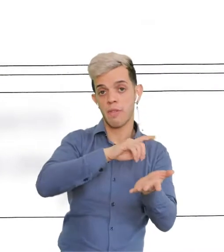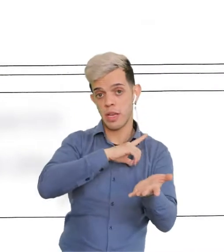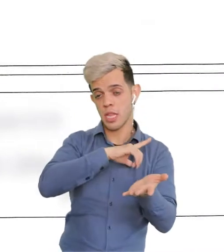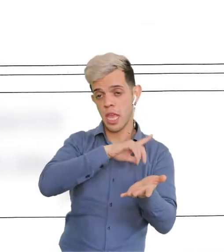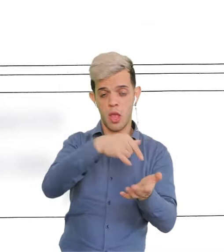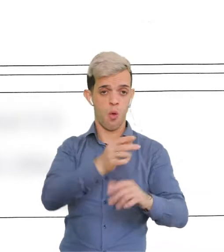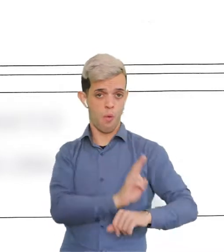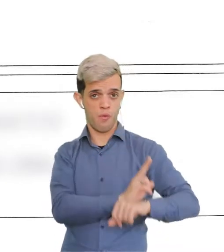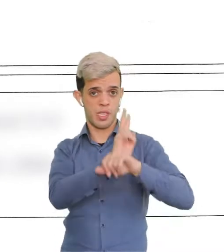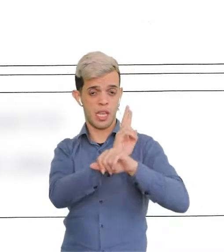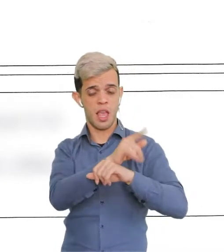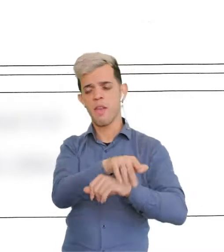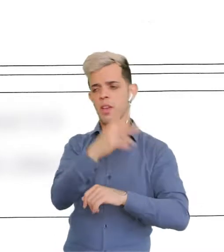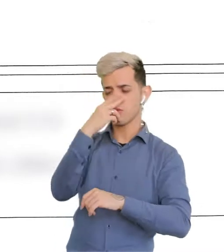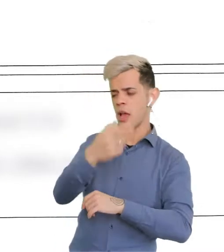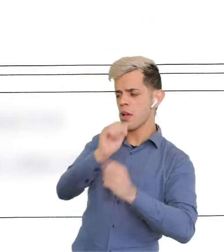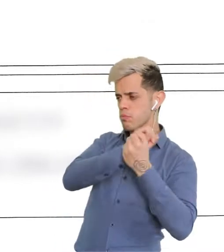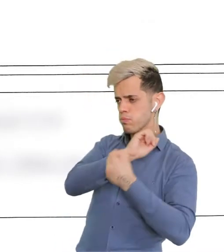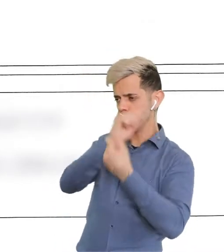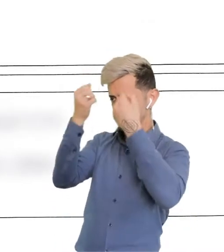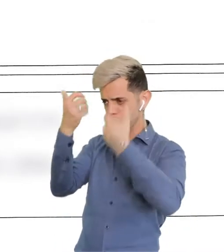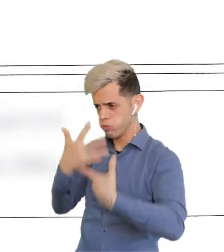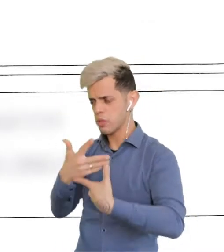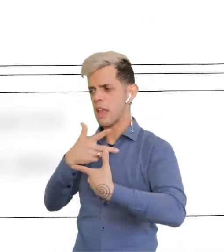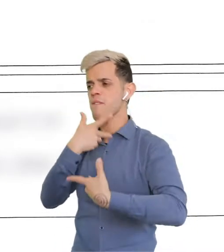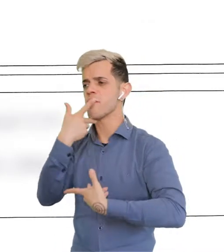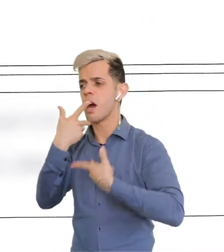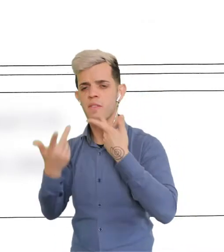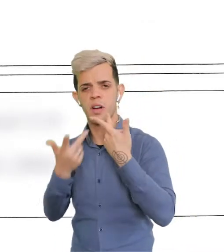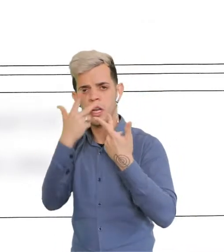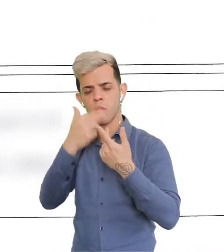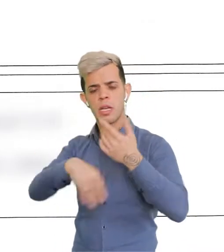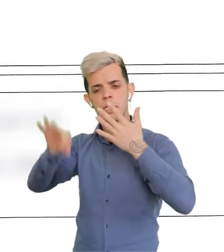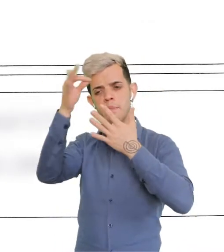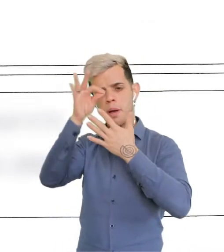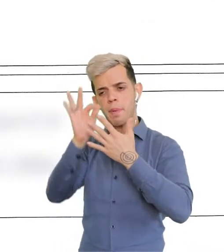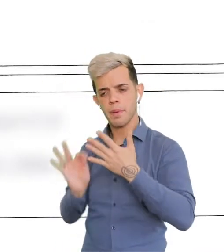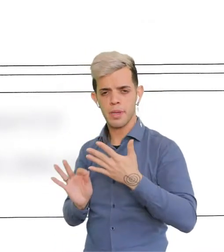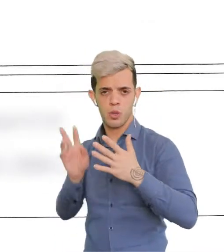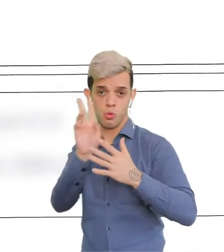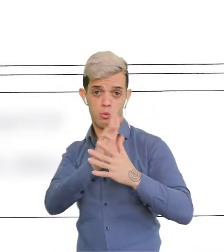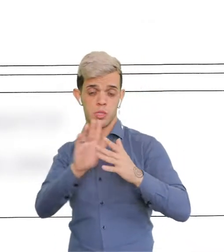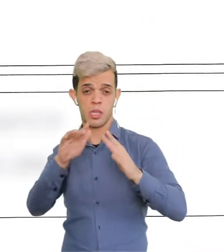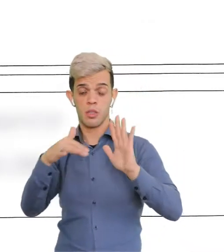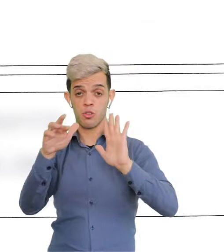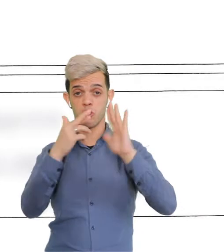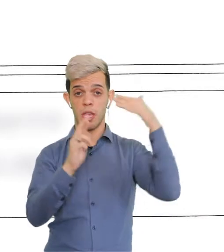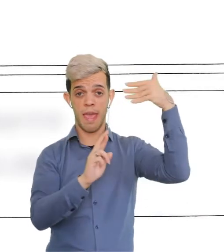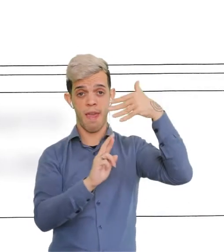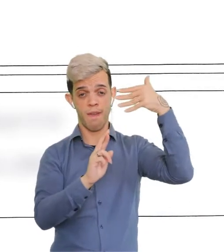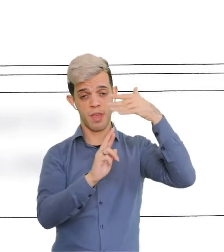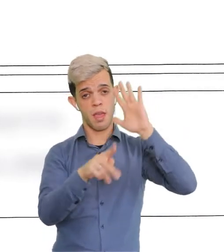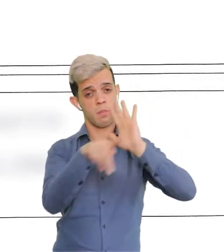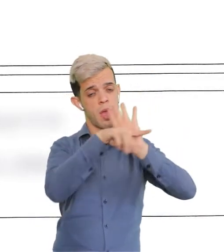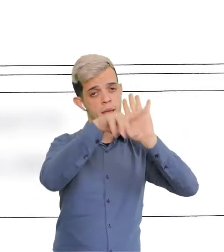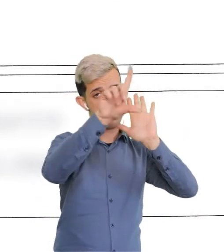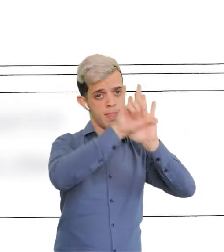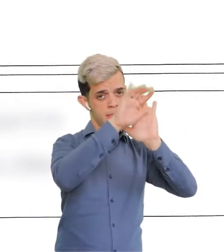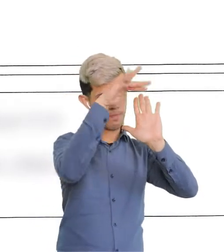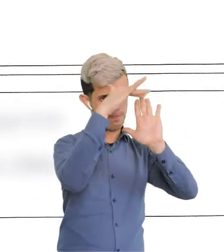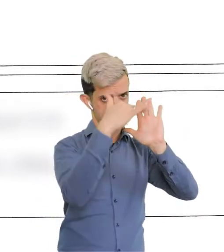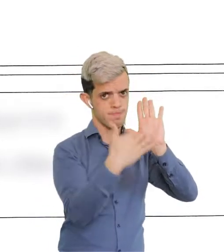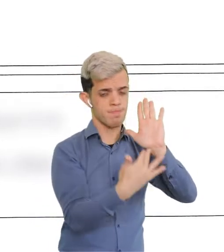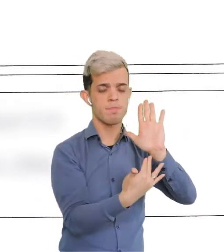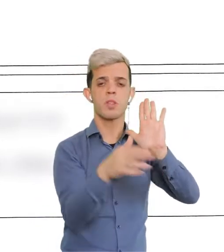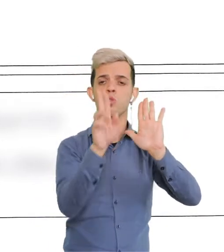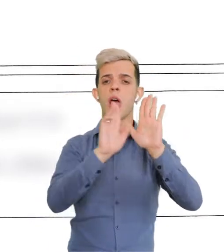o agente de fiscalização vai estipular, de acordo com a legislação do caso específico do auto de infração